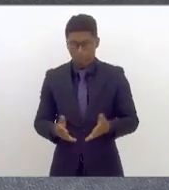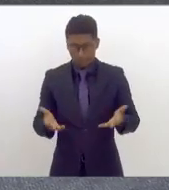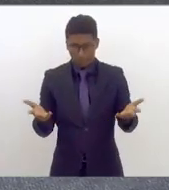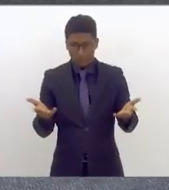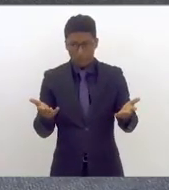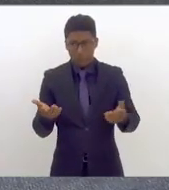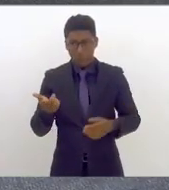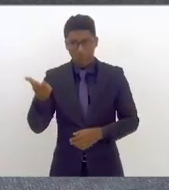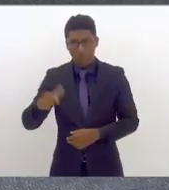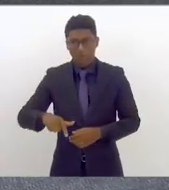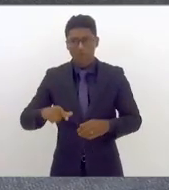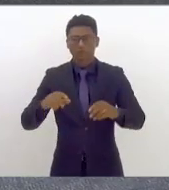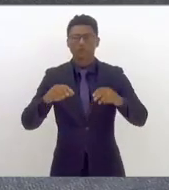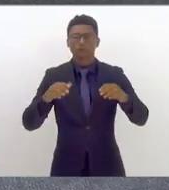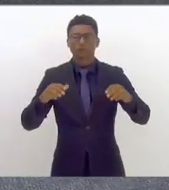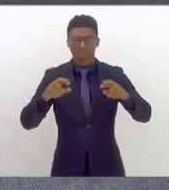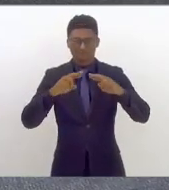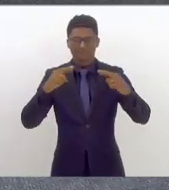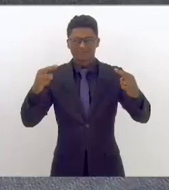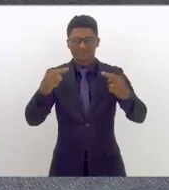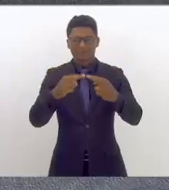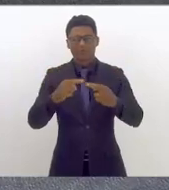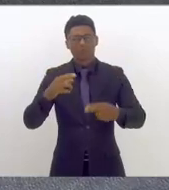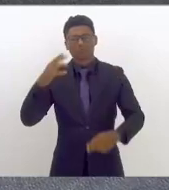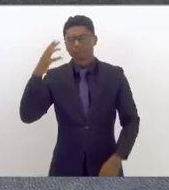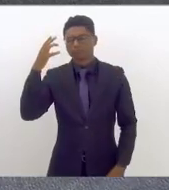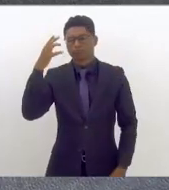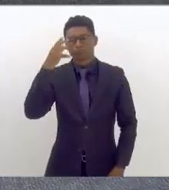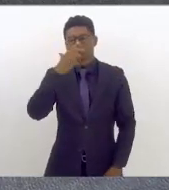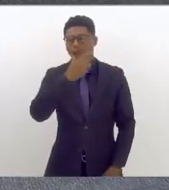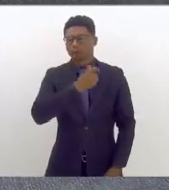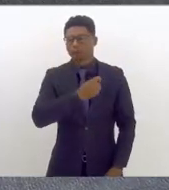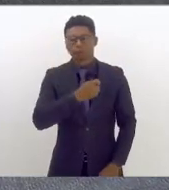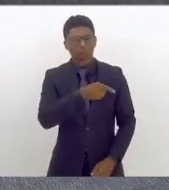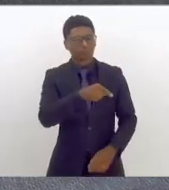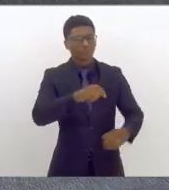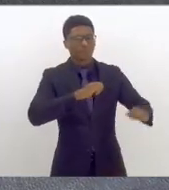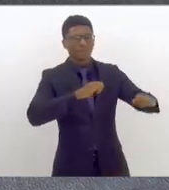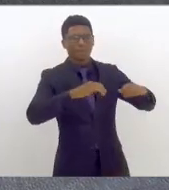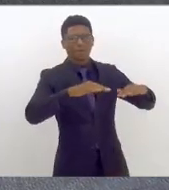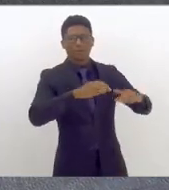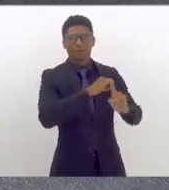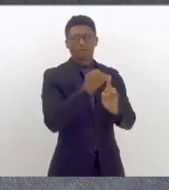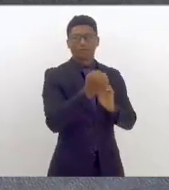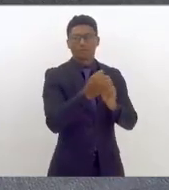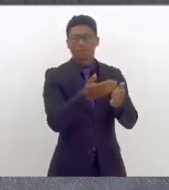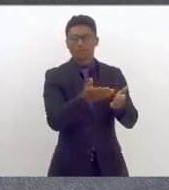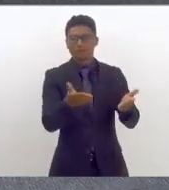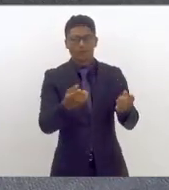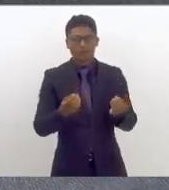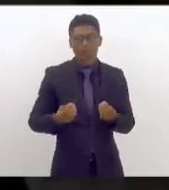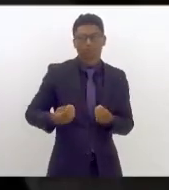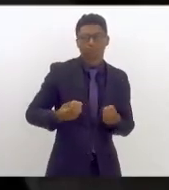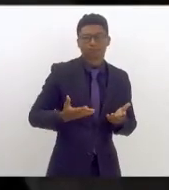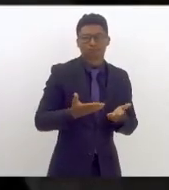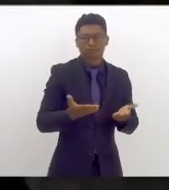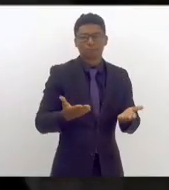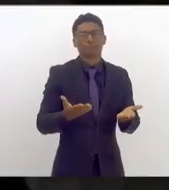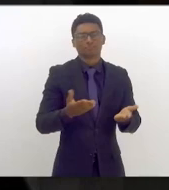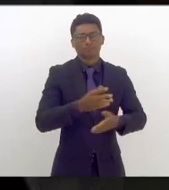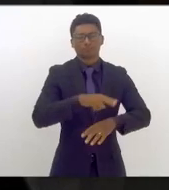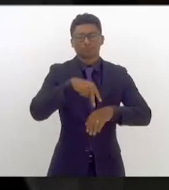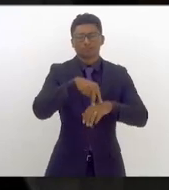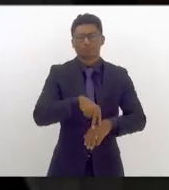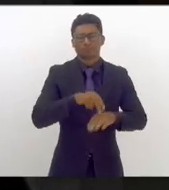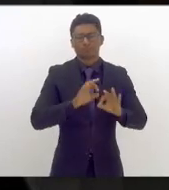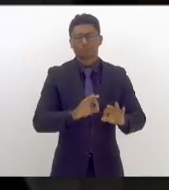vez, a reunião foi muito potente, muito bonita, dando muita voz aos movimentos sociais. Obrigado, deputado Flávio Serafim. Deputada Marta